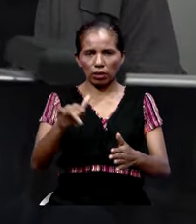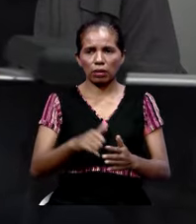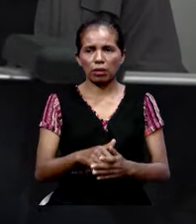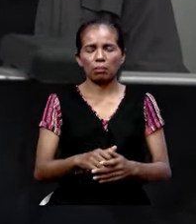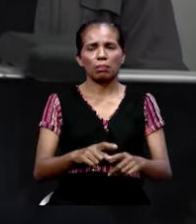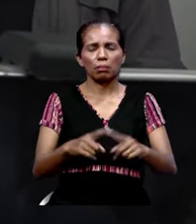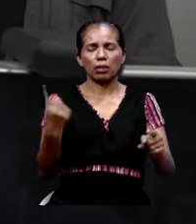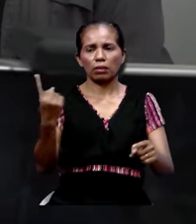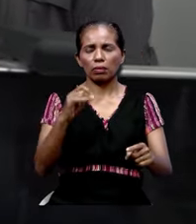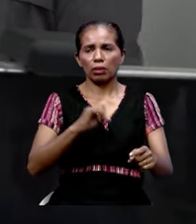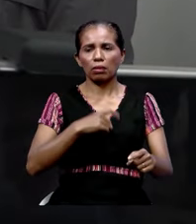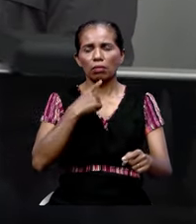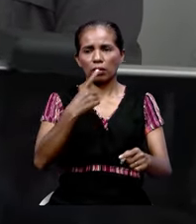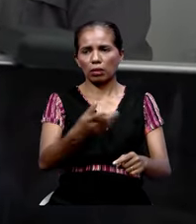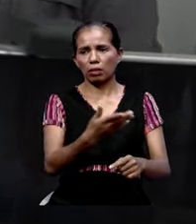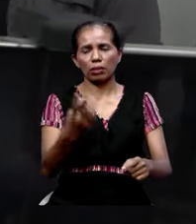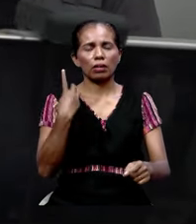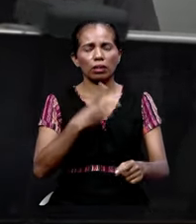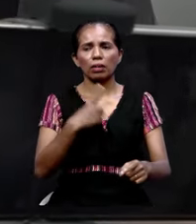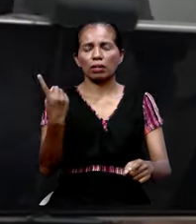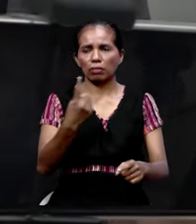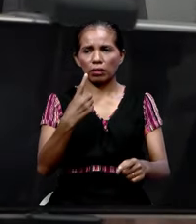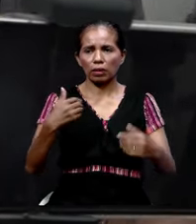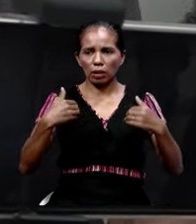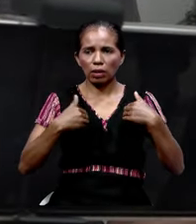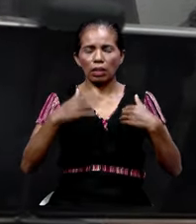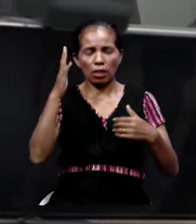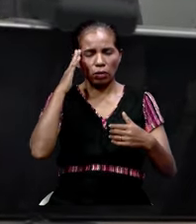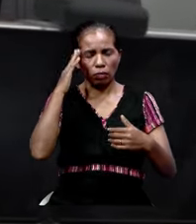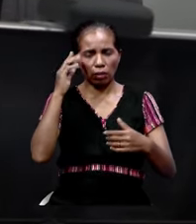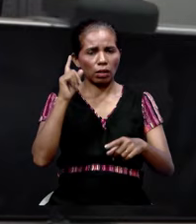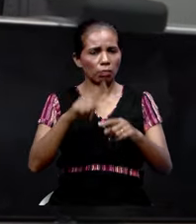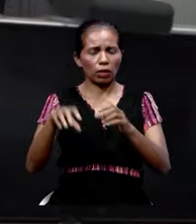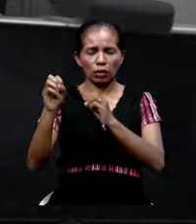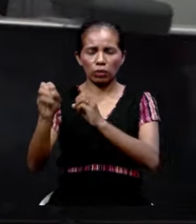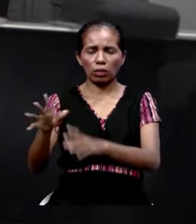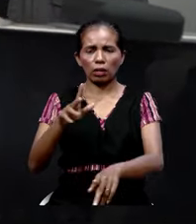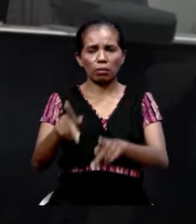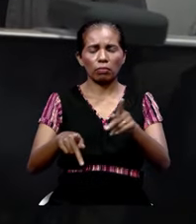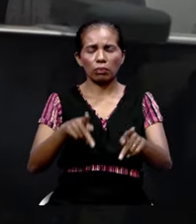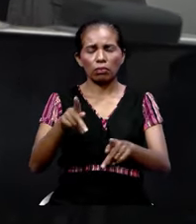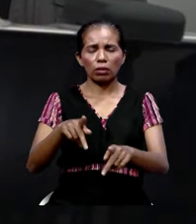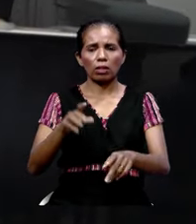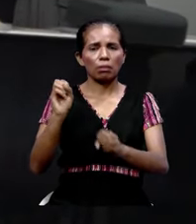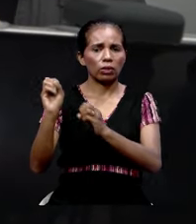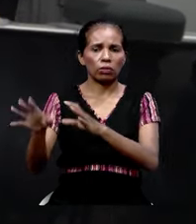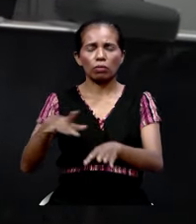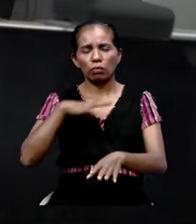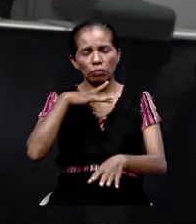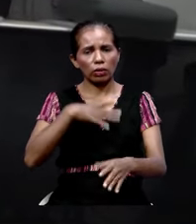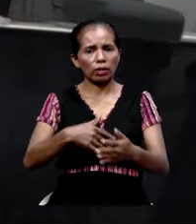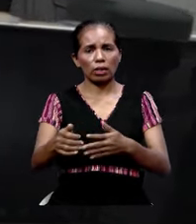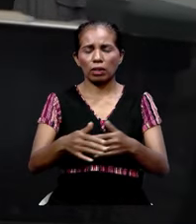na fato não sabe o que lhe veio para mim, então tem na fato tem que a consciência e a coisa e tem a sociedade sira, mas a la